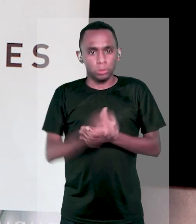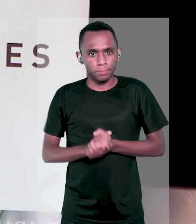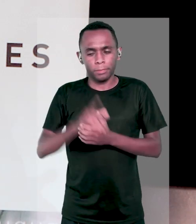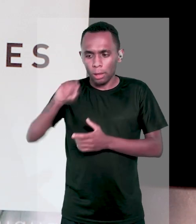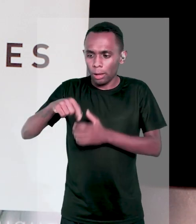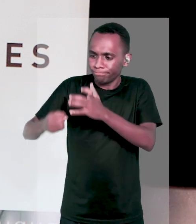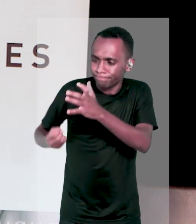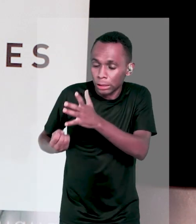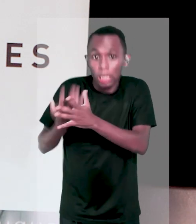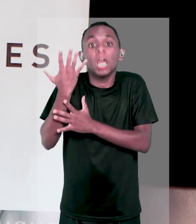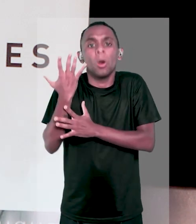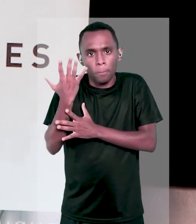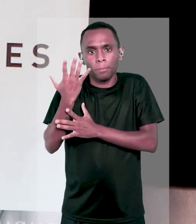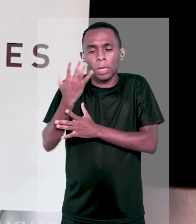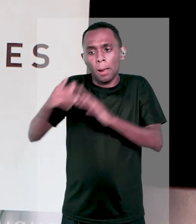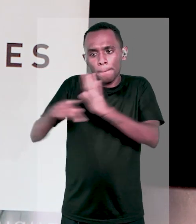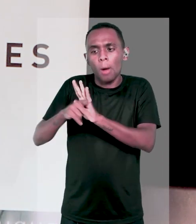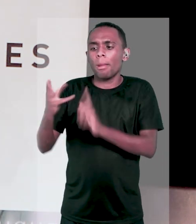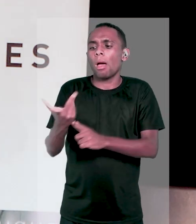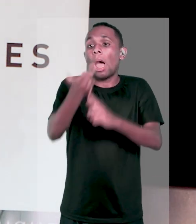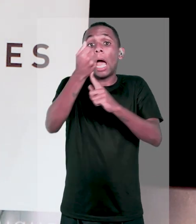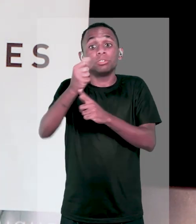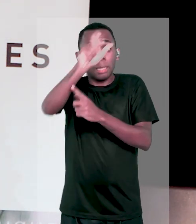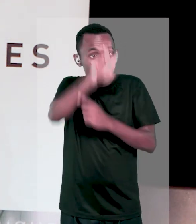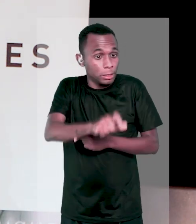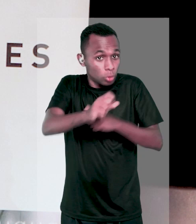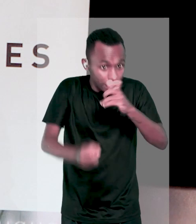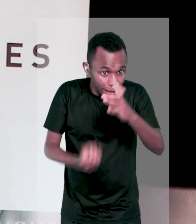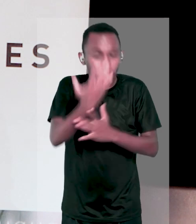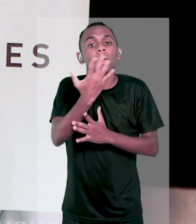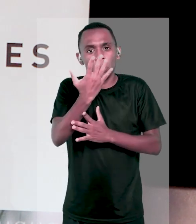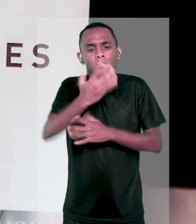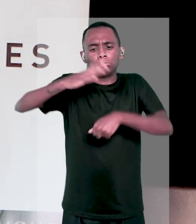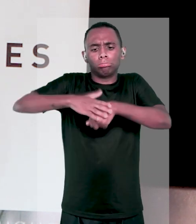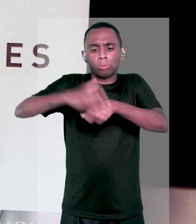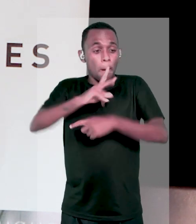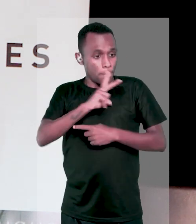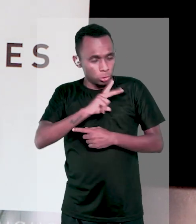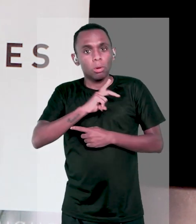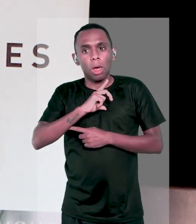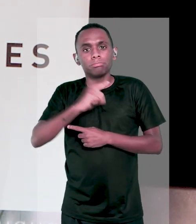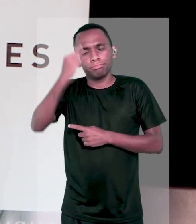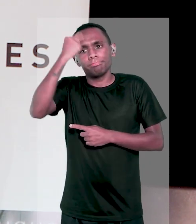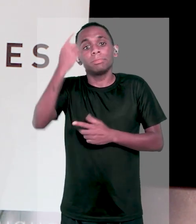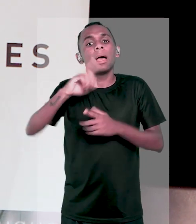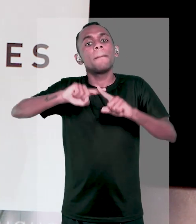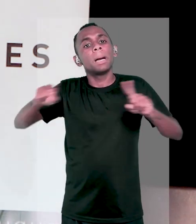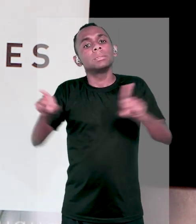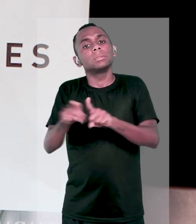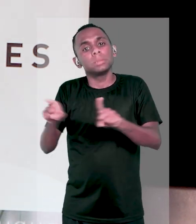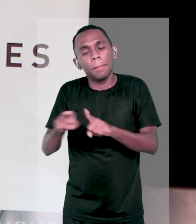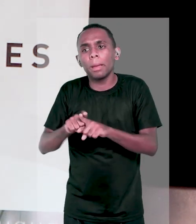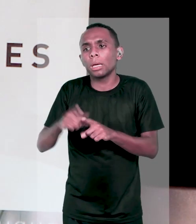contingências quando a obra então se revela em sua fecundidade quando ao serviço